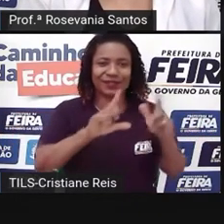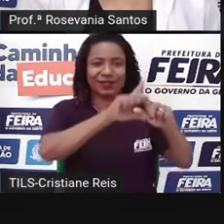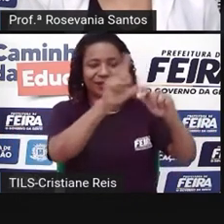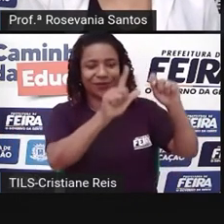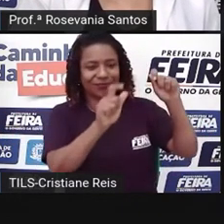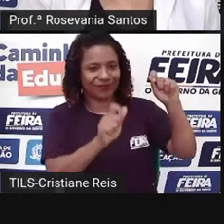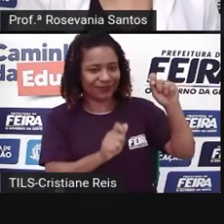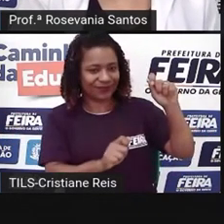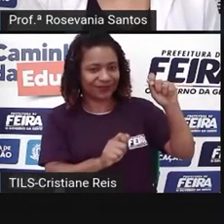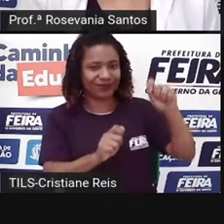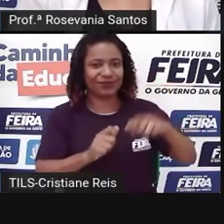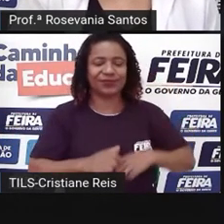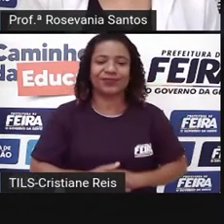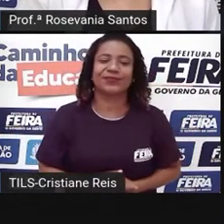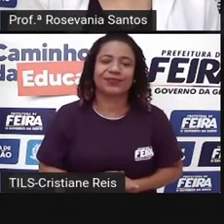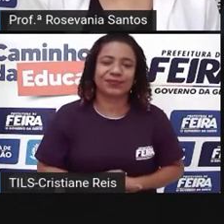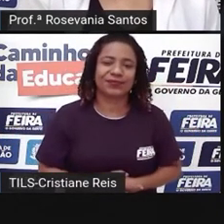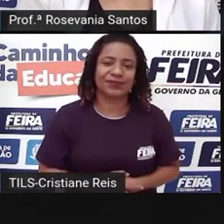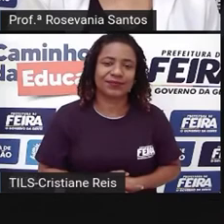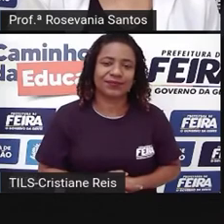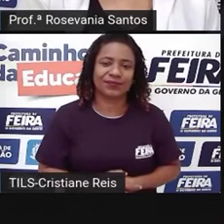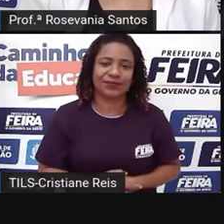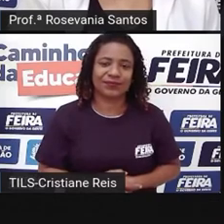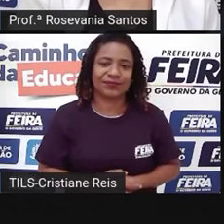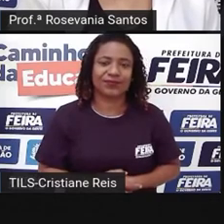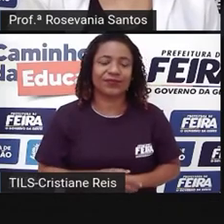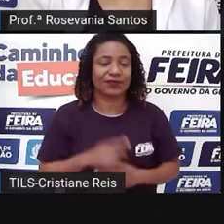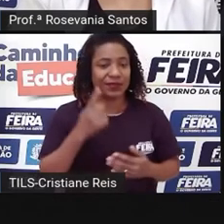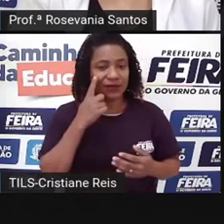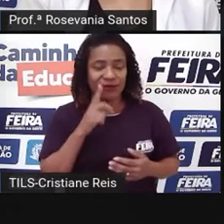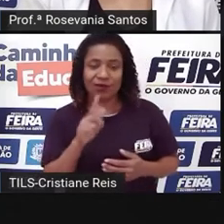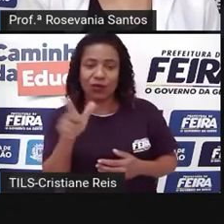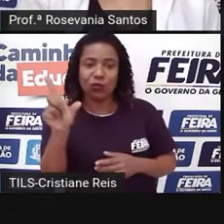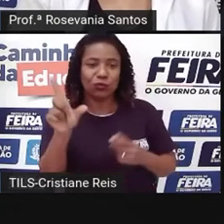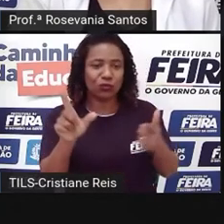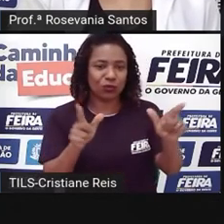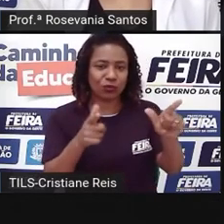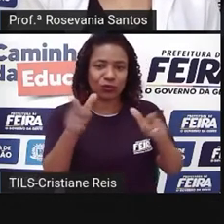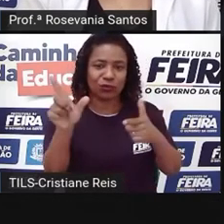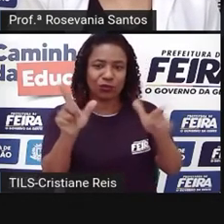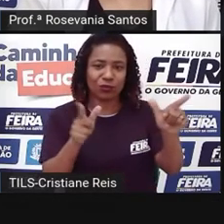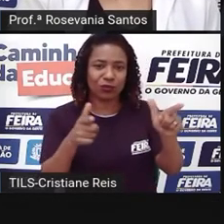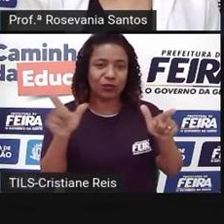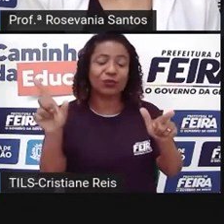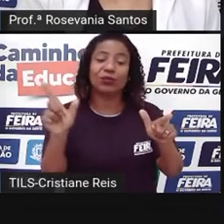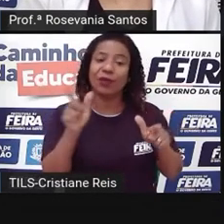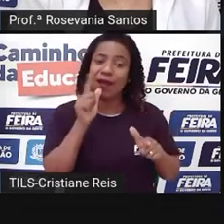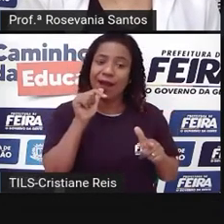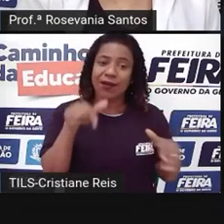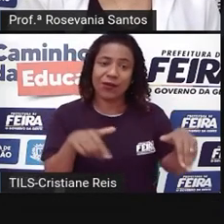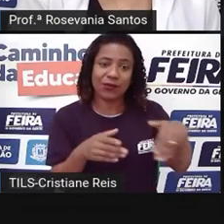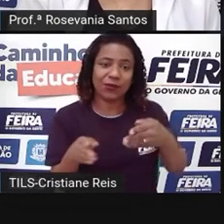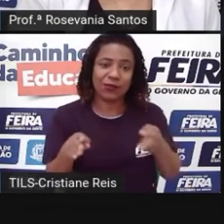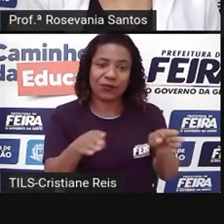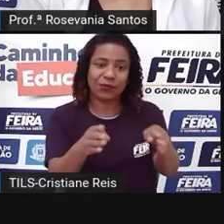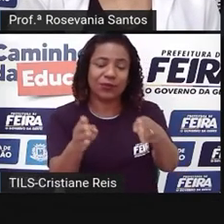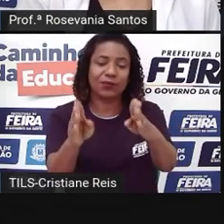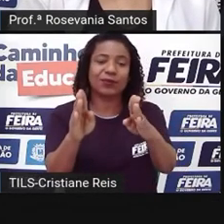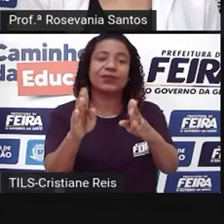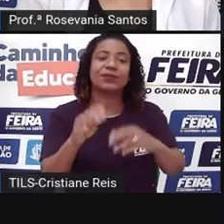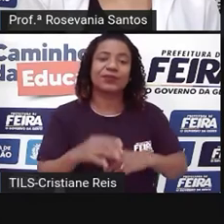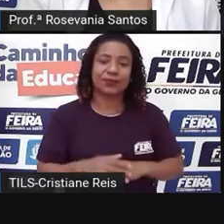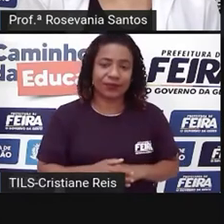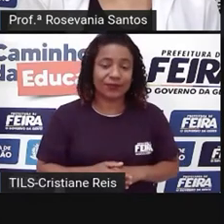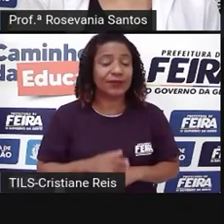do Rio Congo, né? Então, a gente tem o Rio Zambeze e vários outros lá, o Oranje, mas eu percebo que eu tenho uma